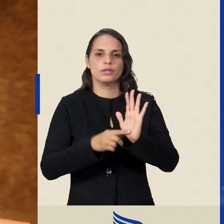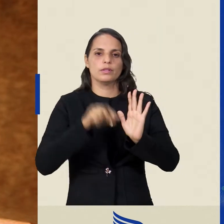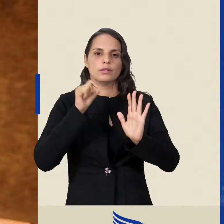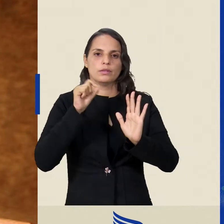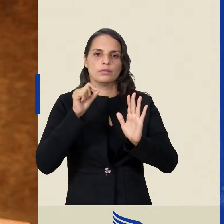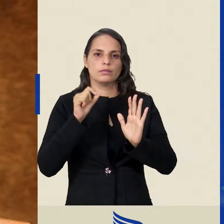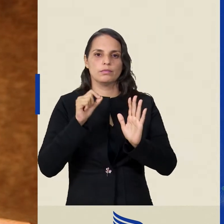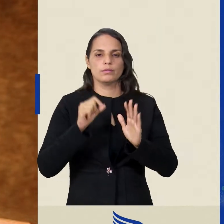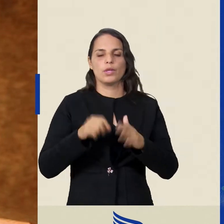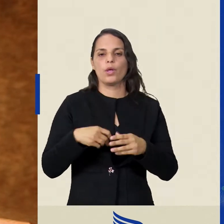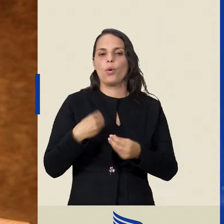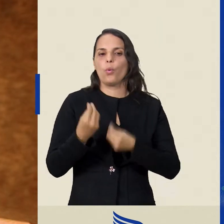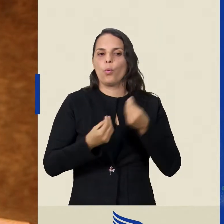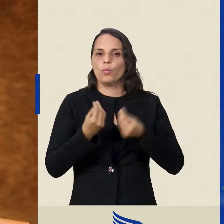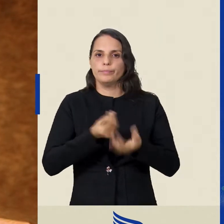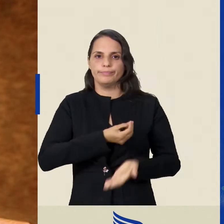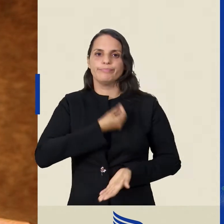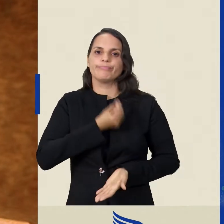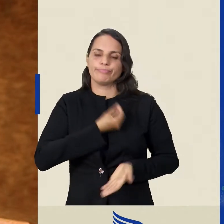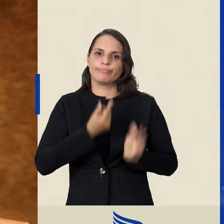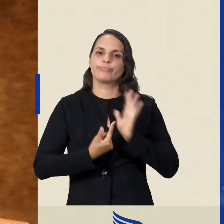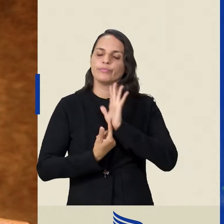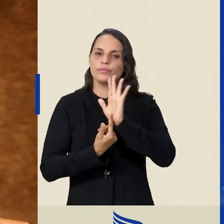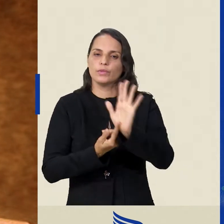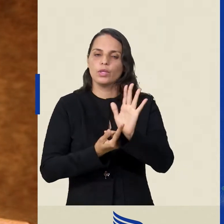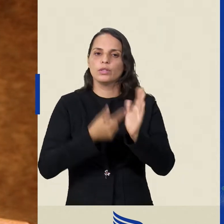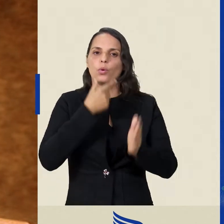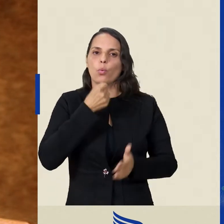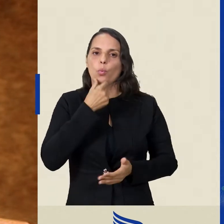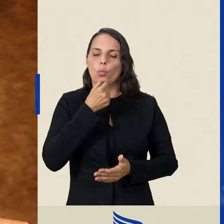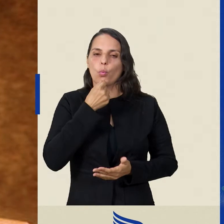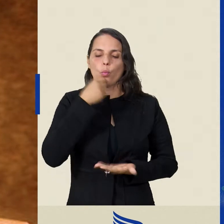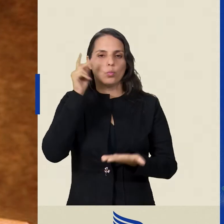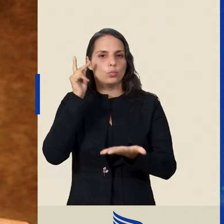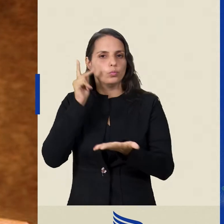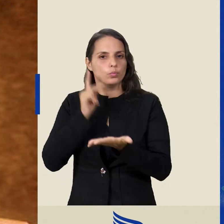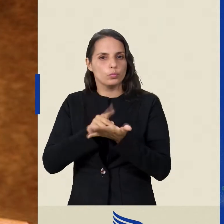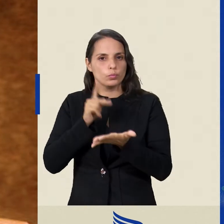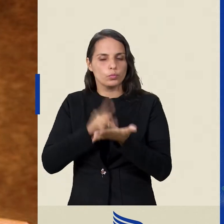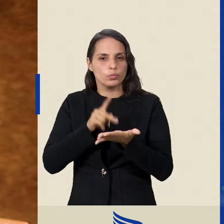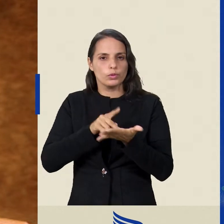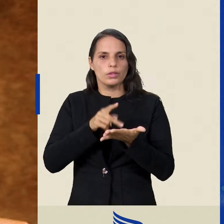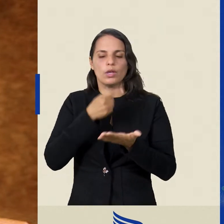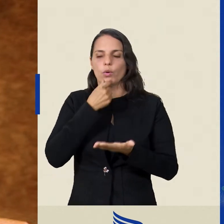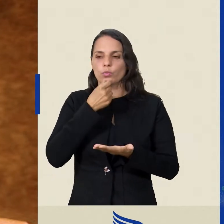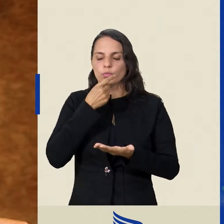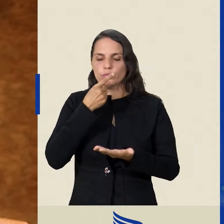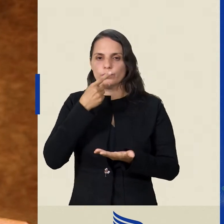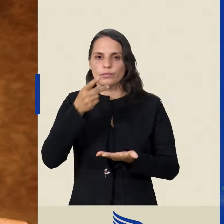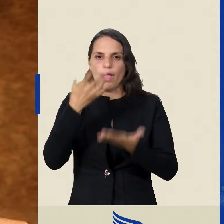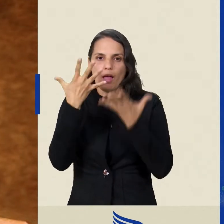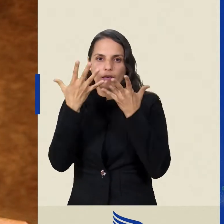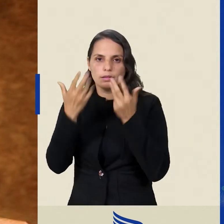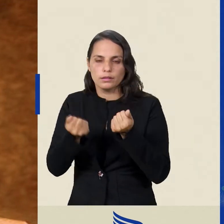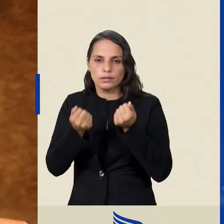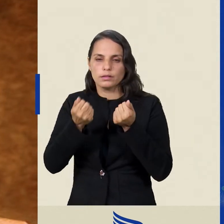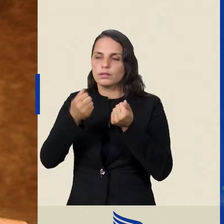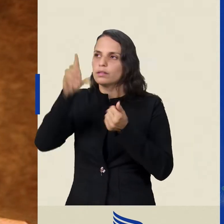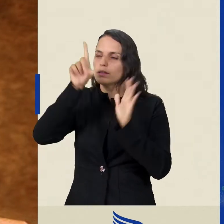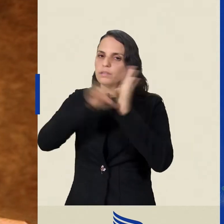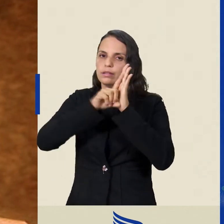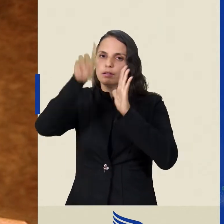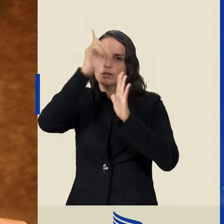frutos. O verdadeiro profeta aceita a lei moral de Deus,